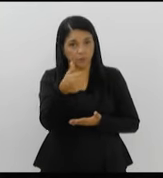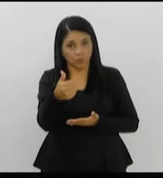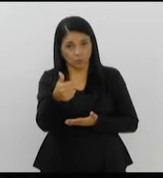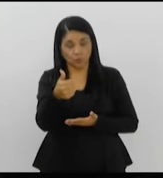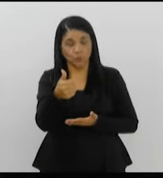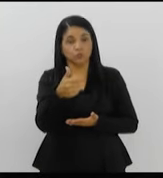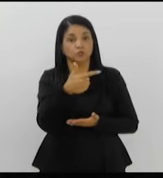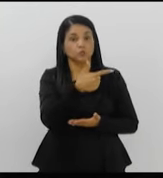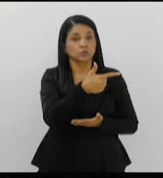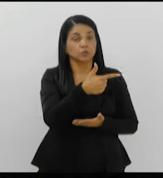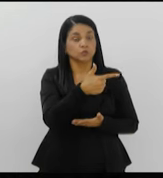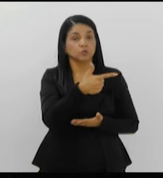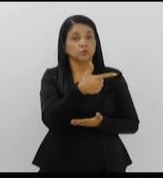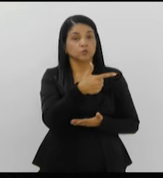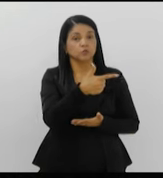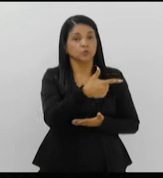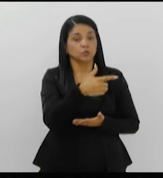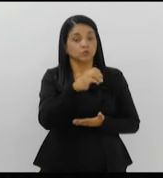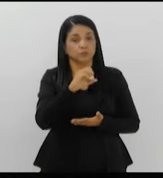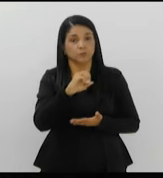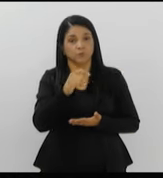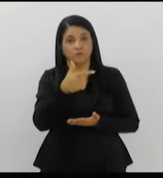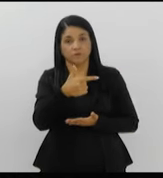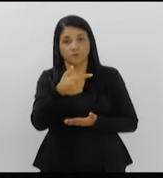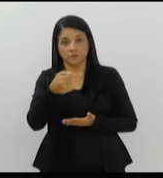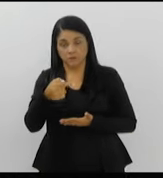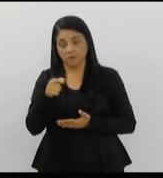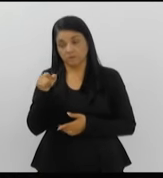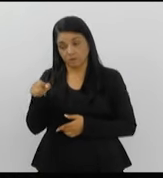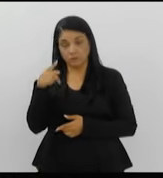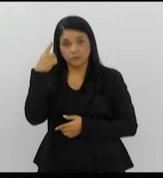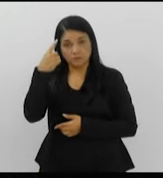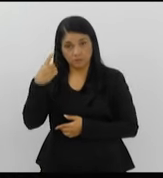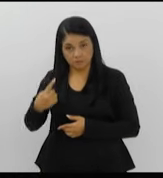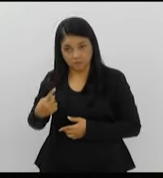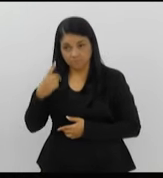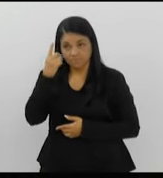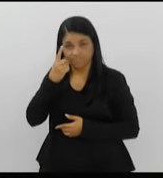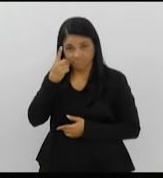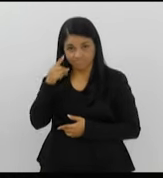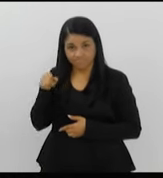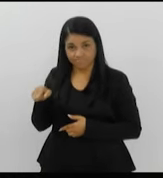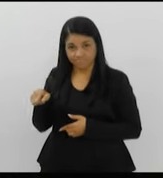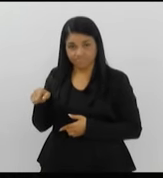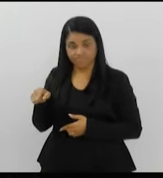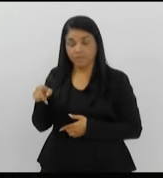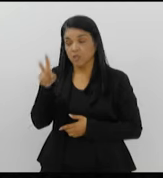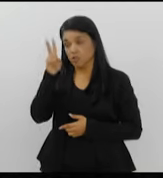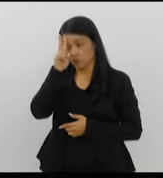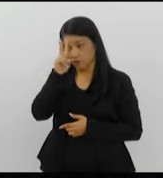deputada Dani Balbi, tem que contar para Vossa Excelência uma pequena história.